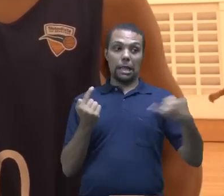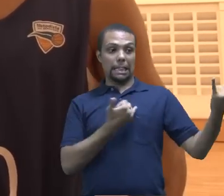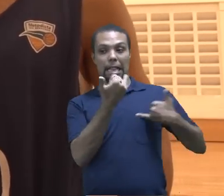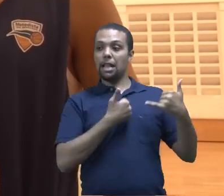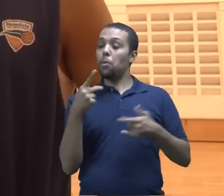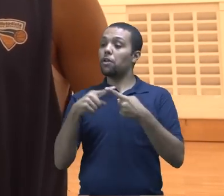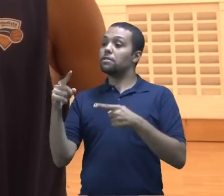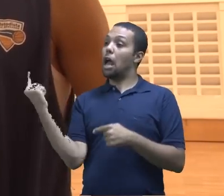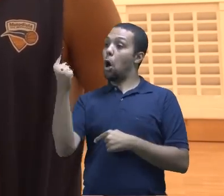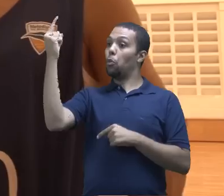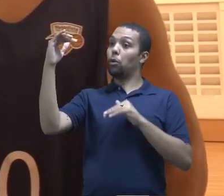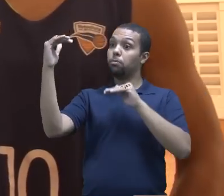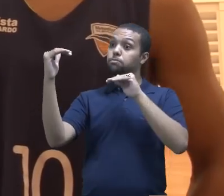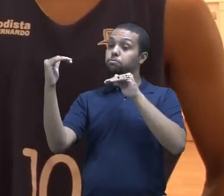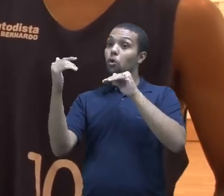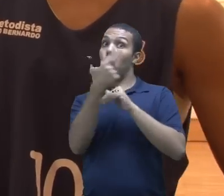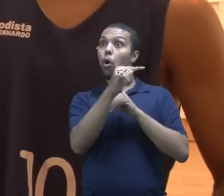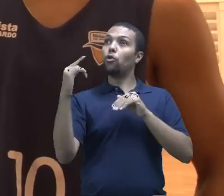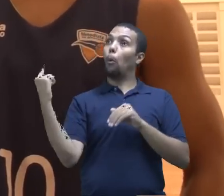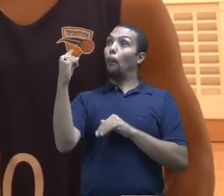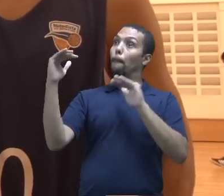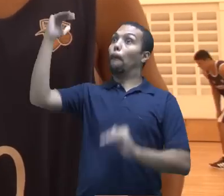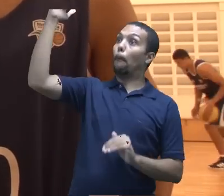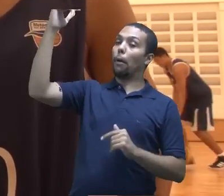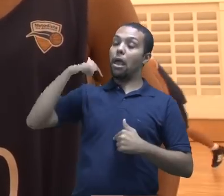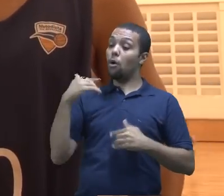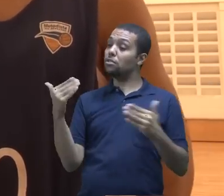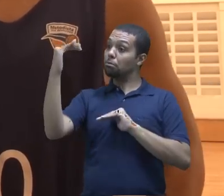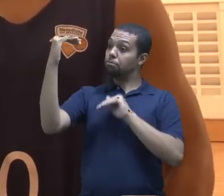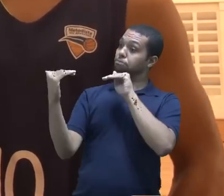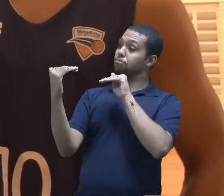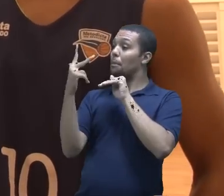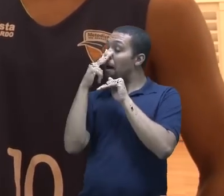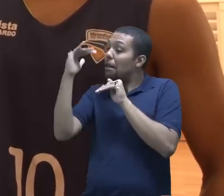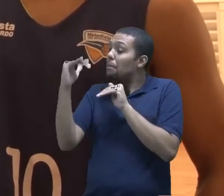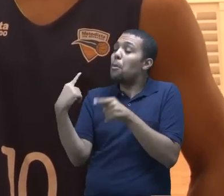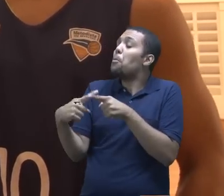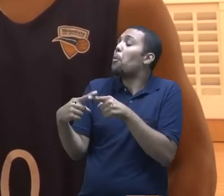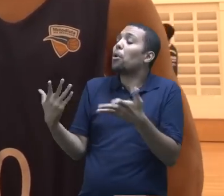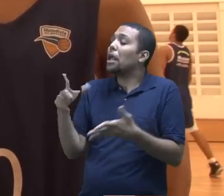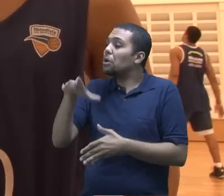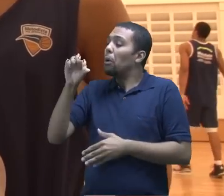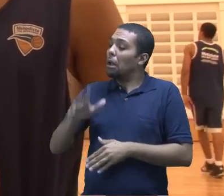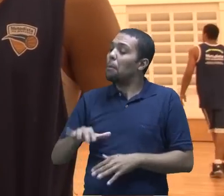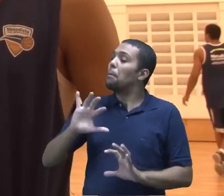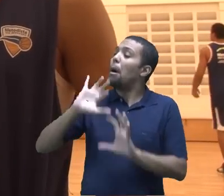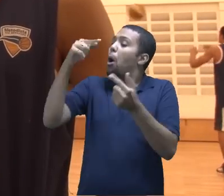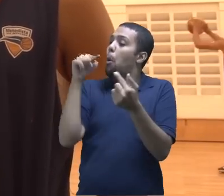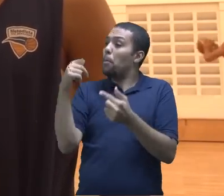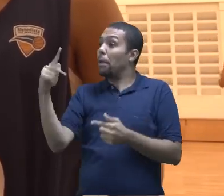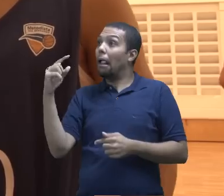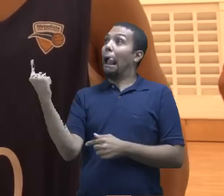fui te entrevistar pela altura, né? Porque eu entrevistei os outros, todos muito grandes, e você não, tão alto assim. Por que escolheu